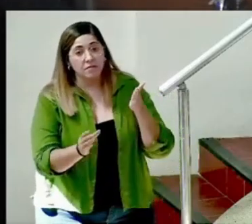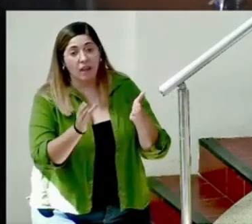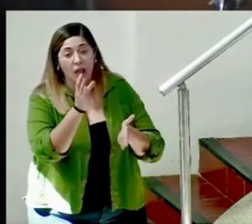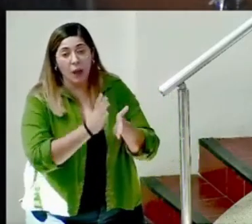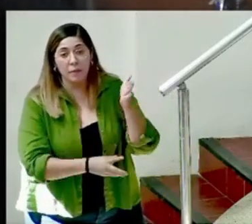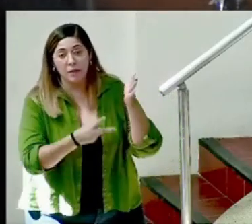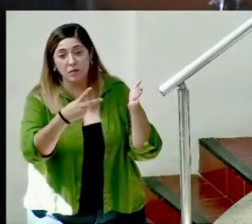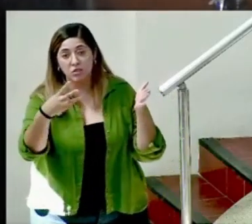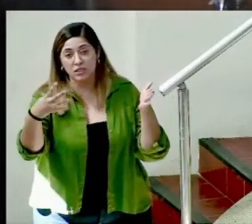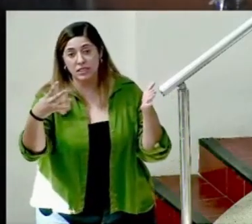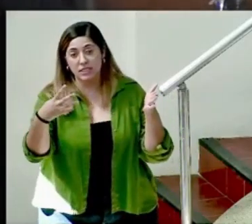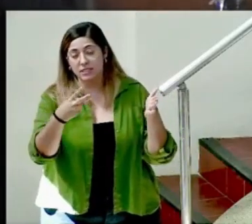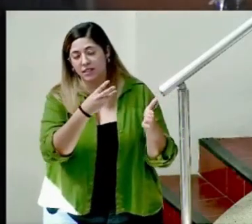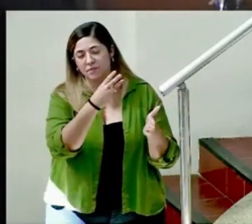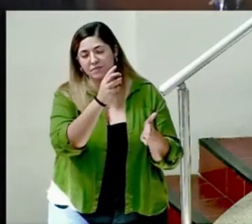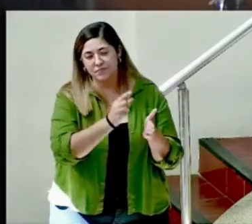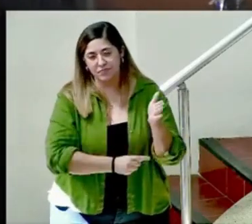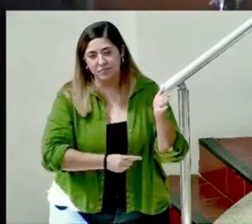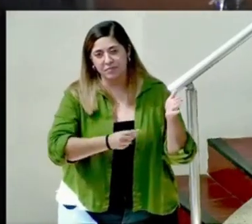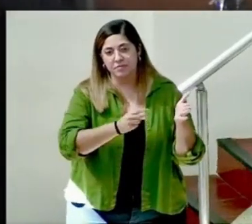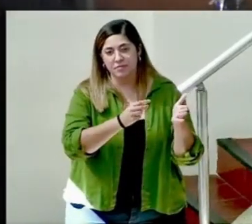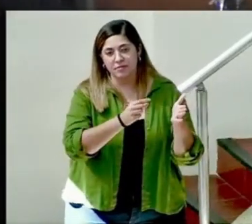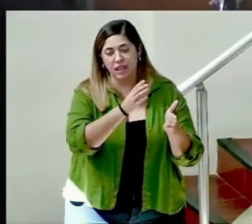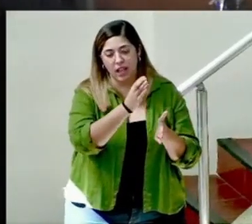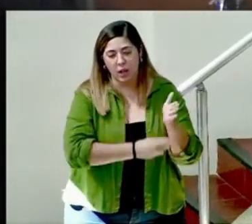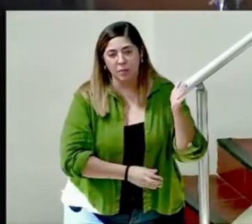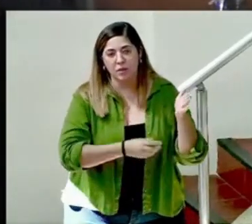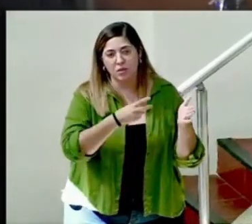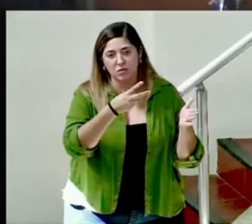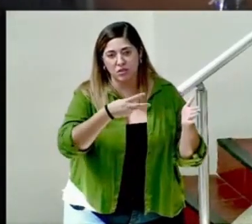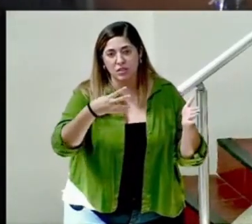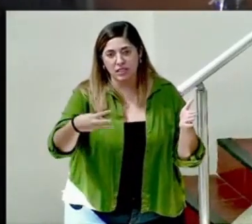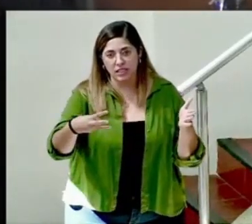versos 4 e 5 nos dizem: